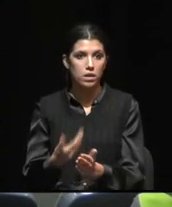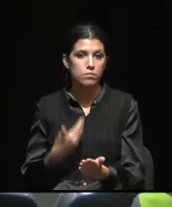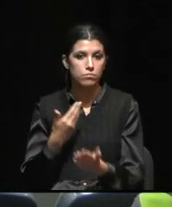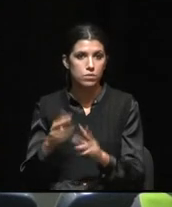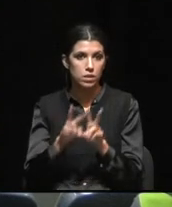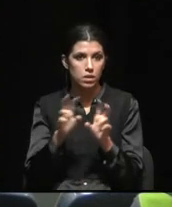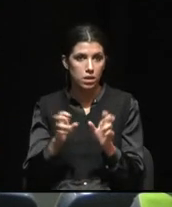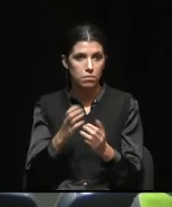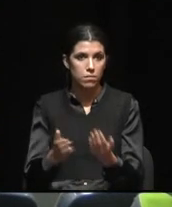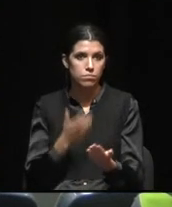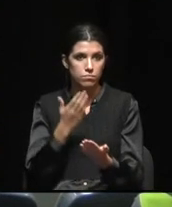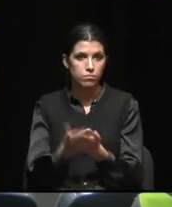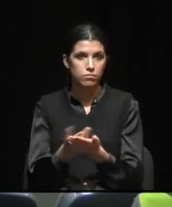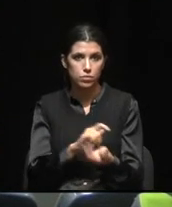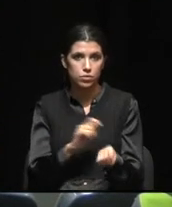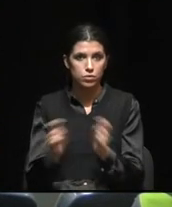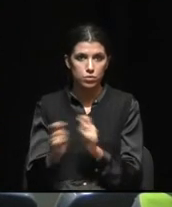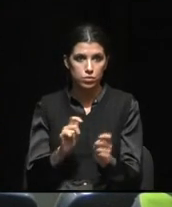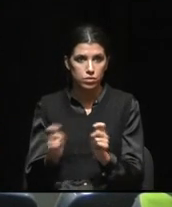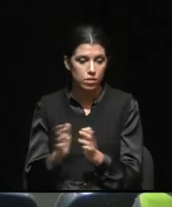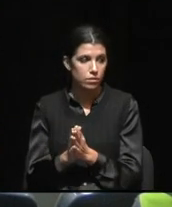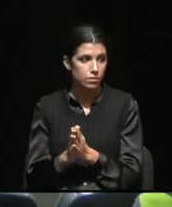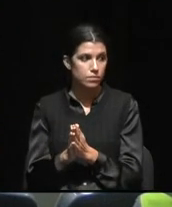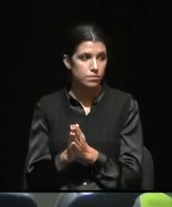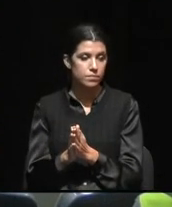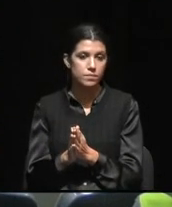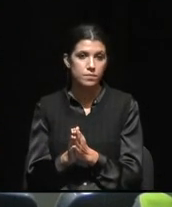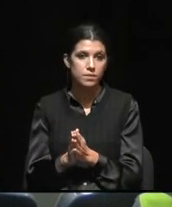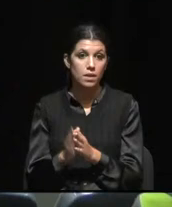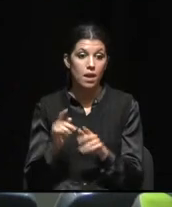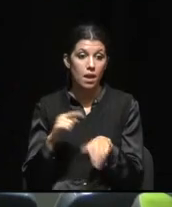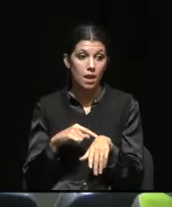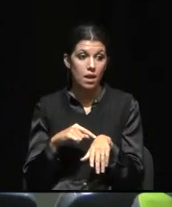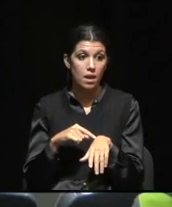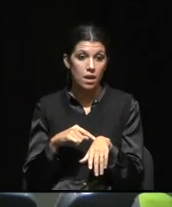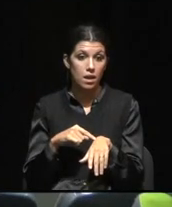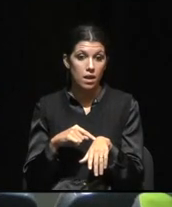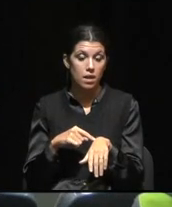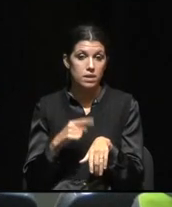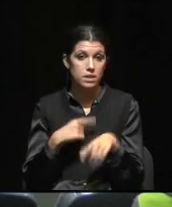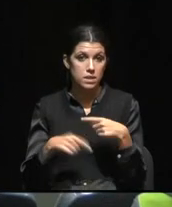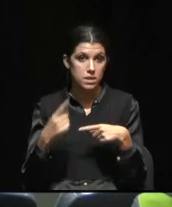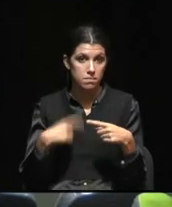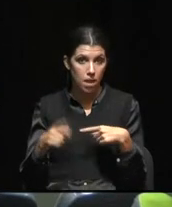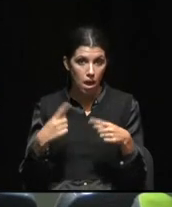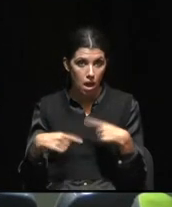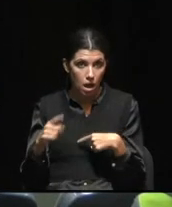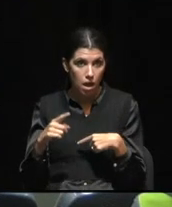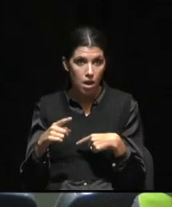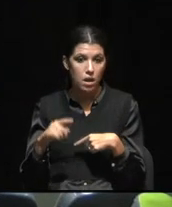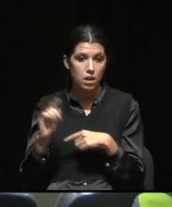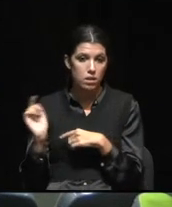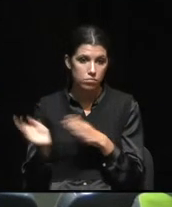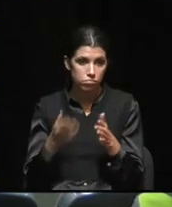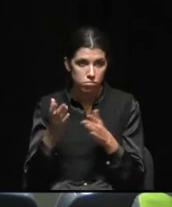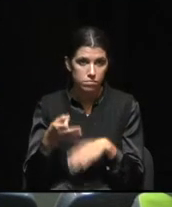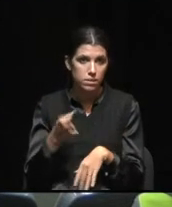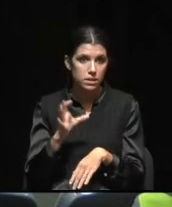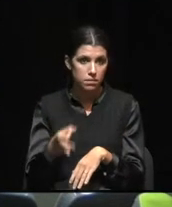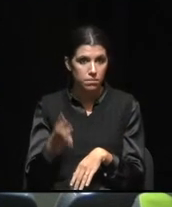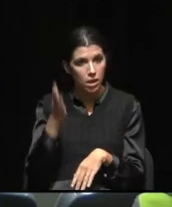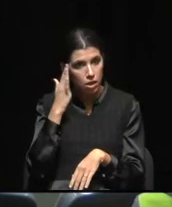este tema à discussão passado uma série de de de semanas o PCP